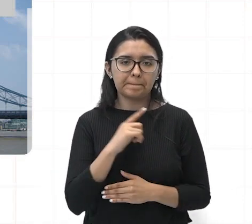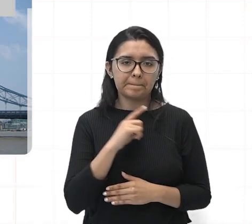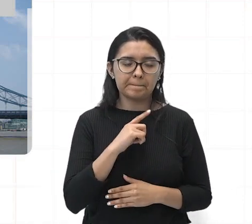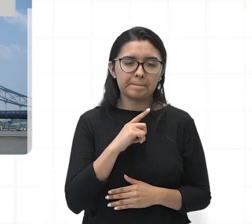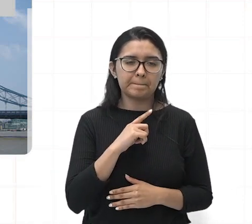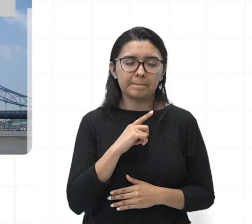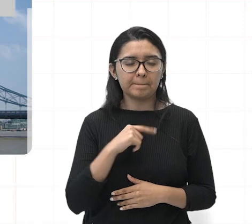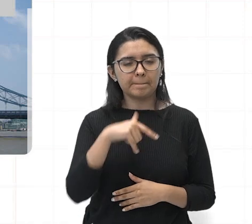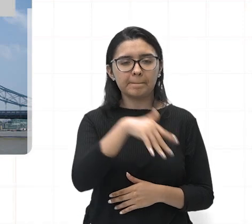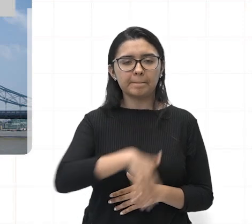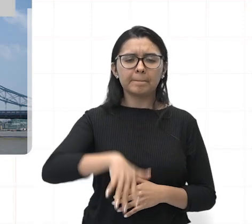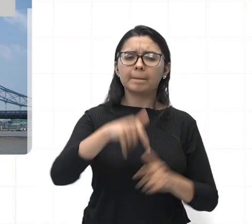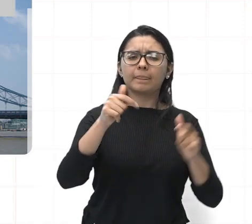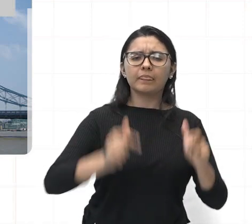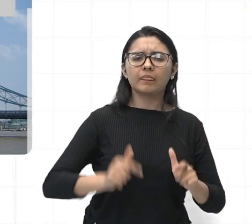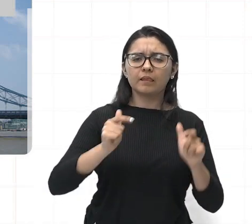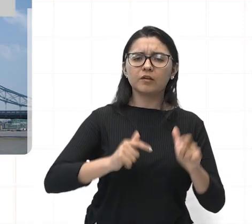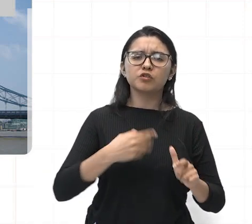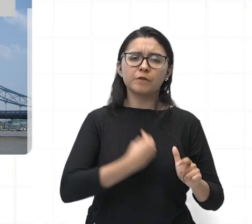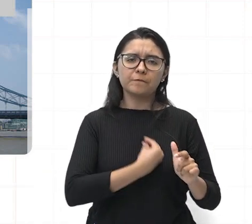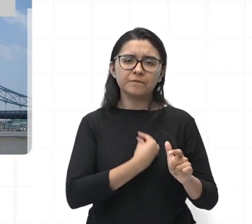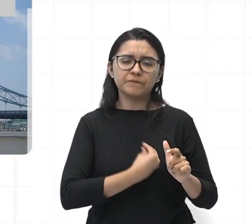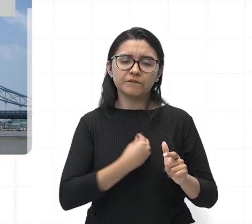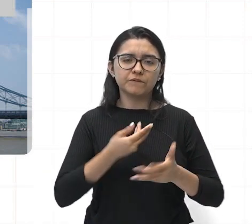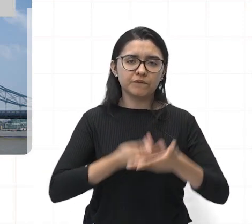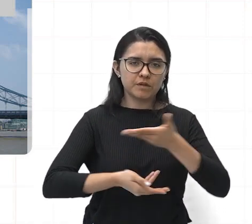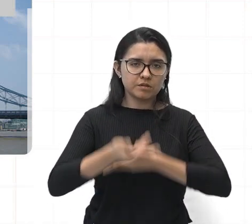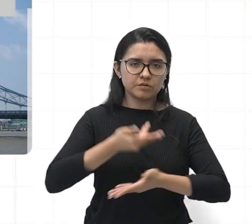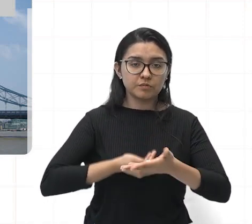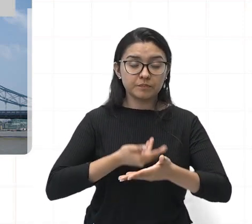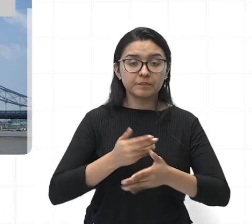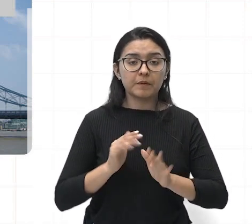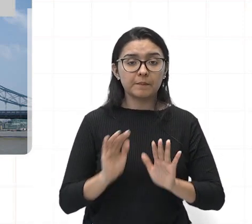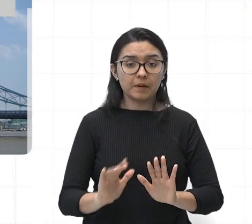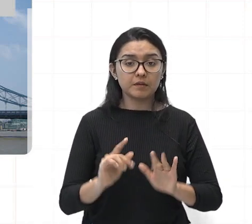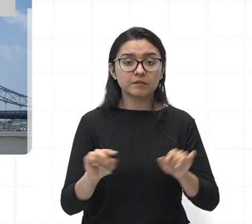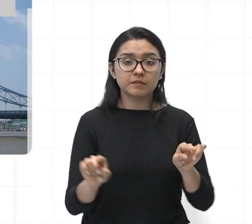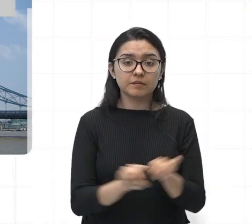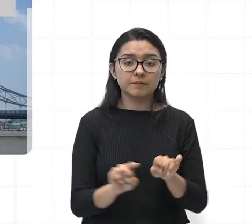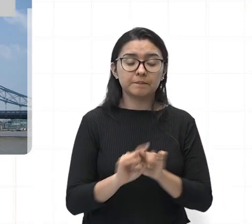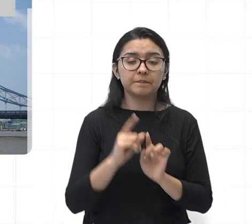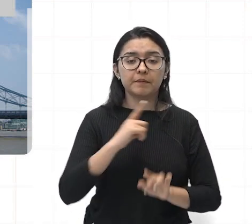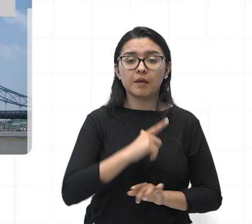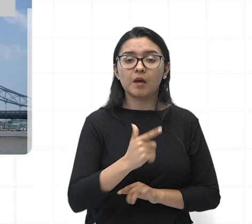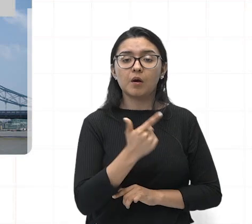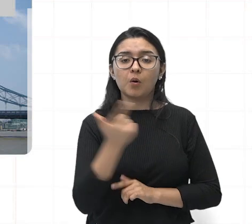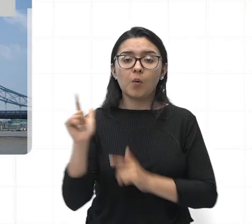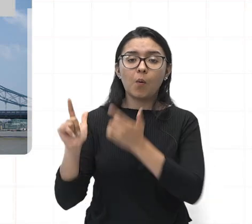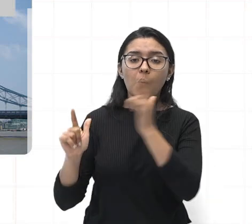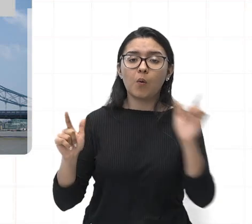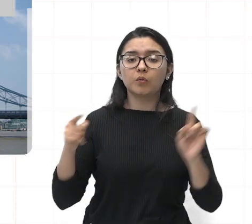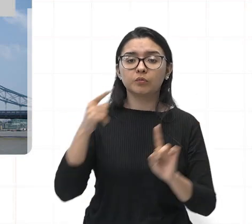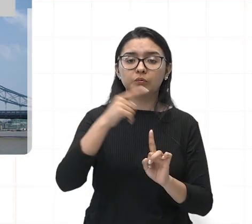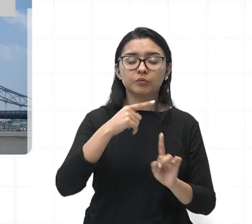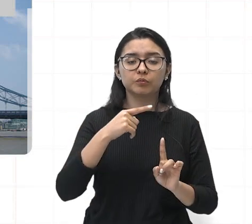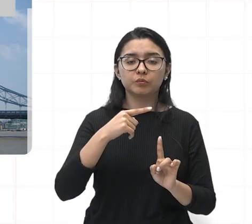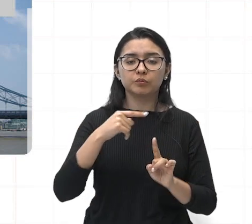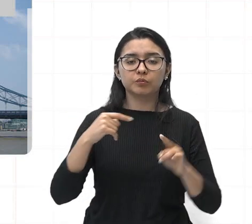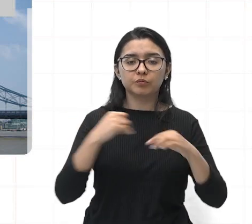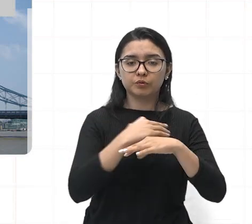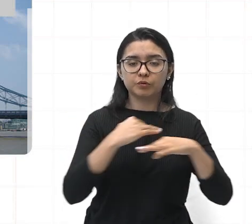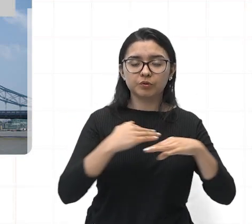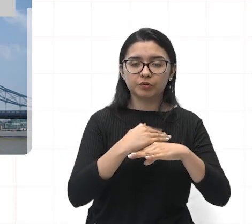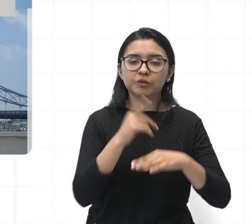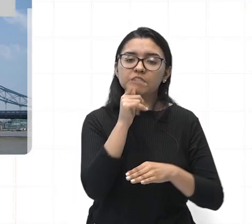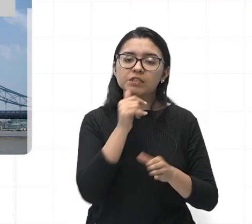eles se tornam espaço de convívio social. Por outro lado, nós temos em muitos rios, nas paisagens urbanas,